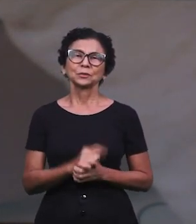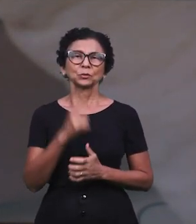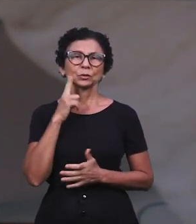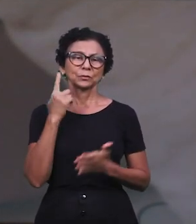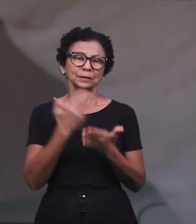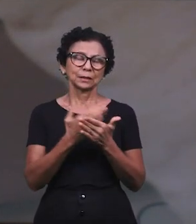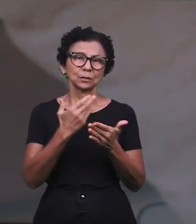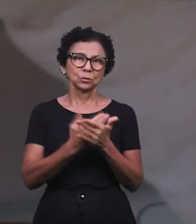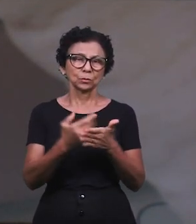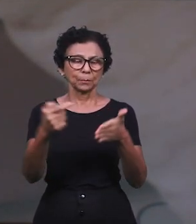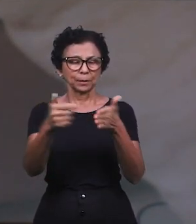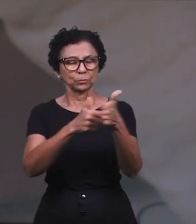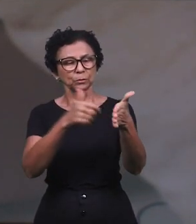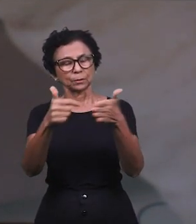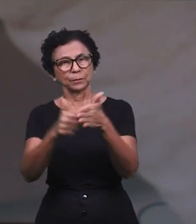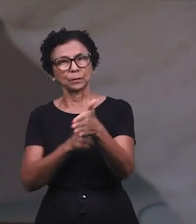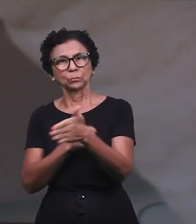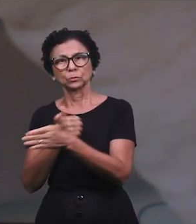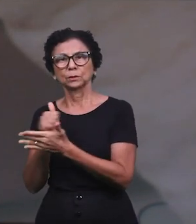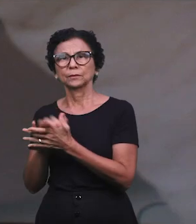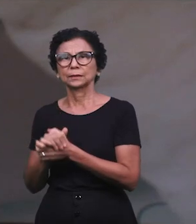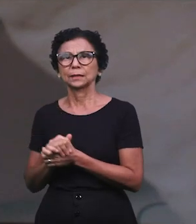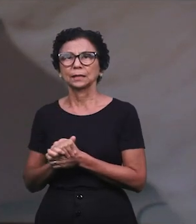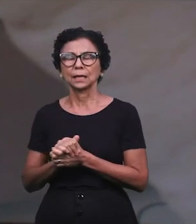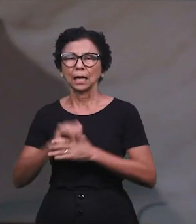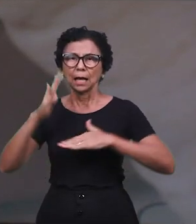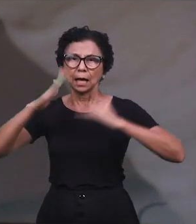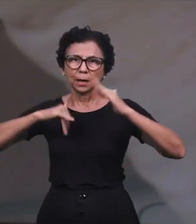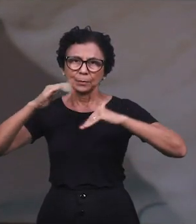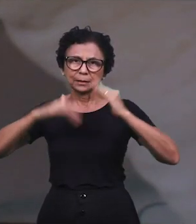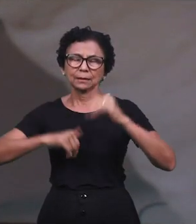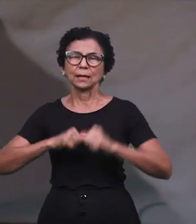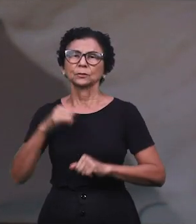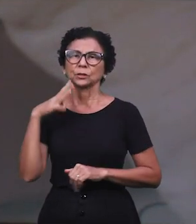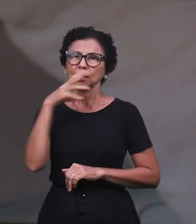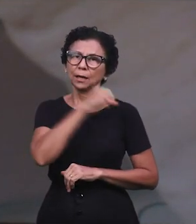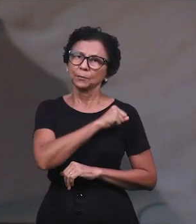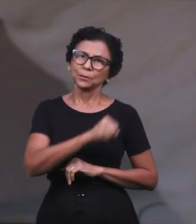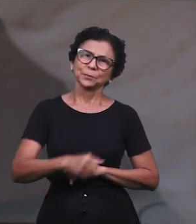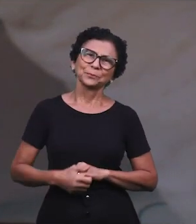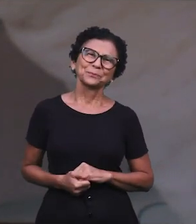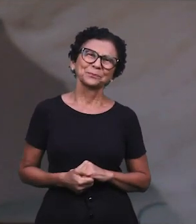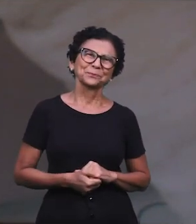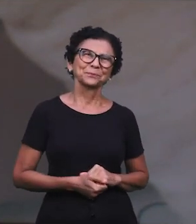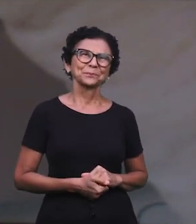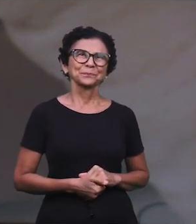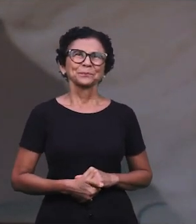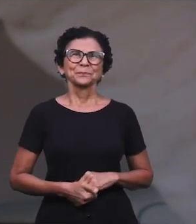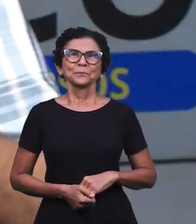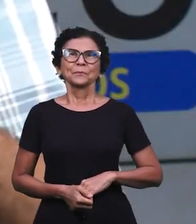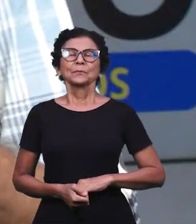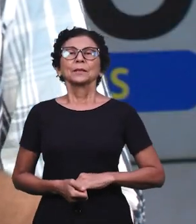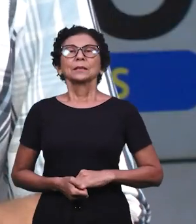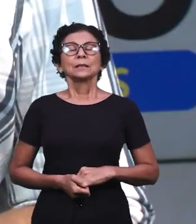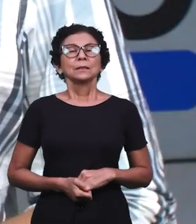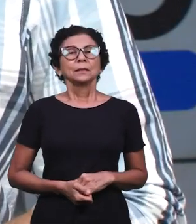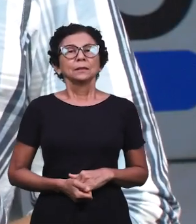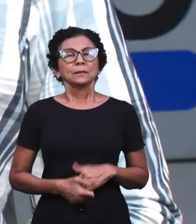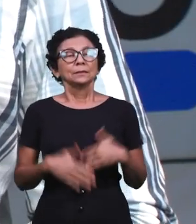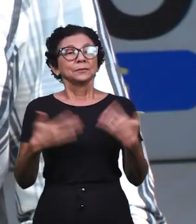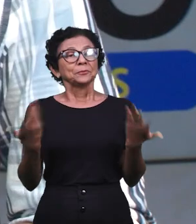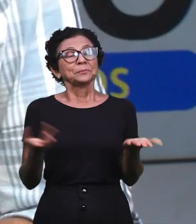conseguir fazer isso, tá? Vai ganhar velocidade na resolução de questões, ok? Então, olha